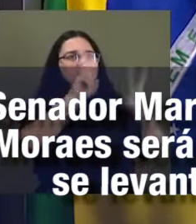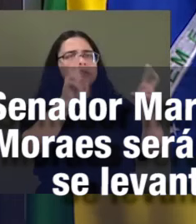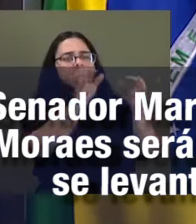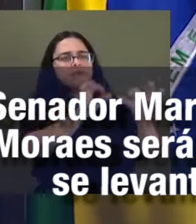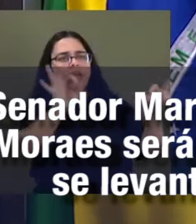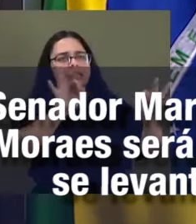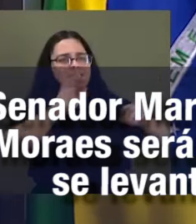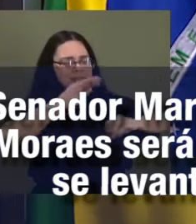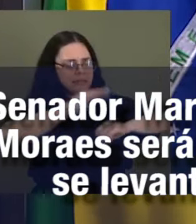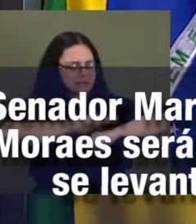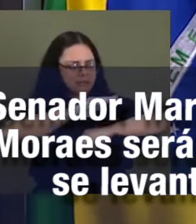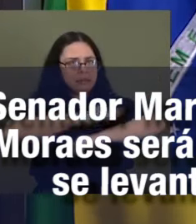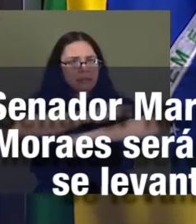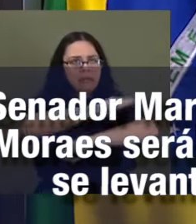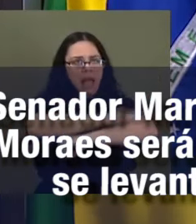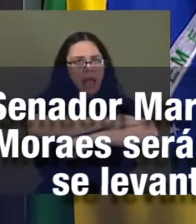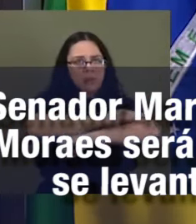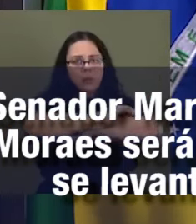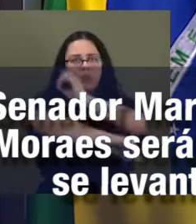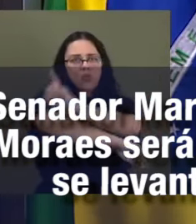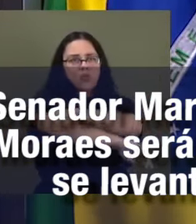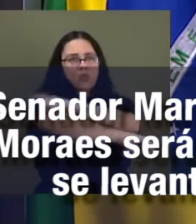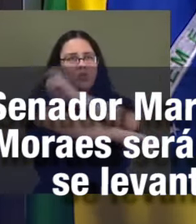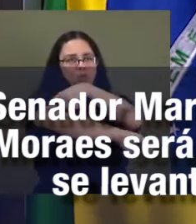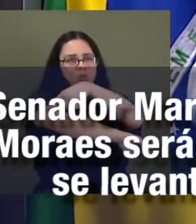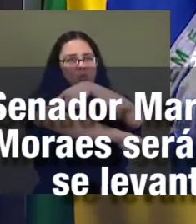do sapo com o escorpião?